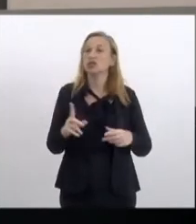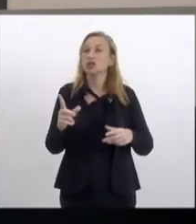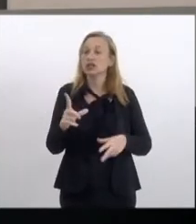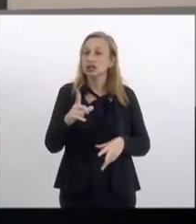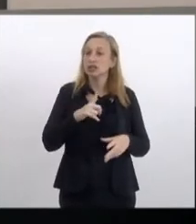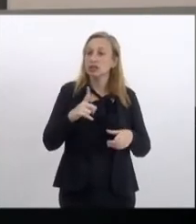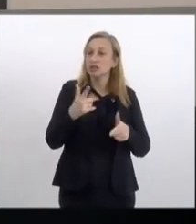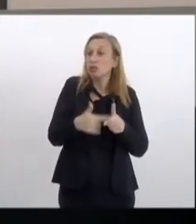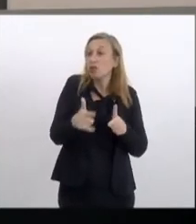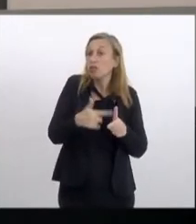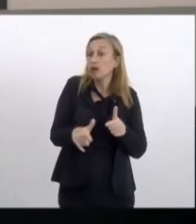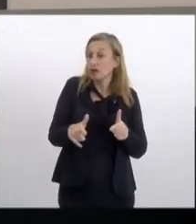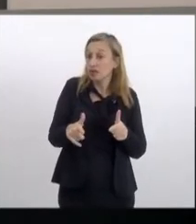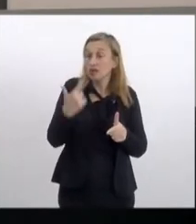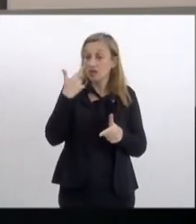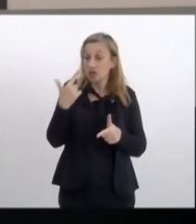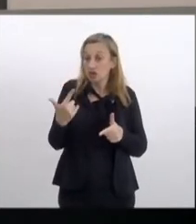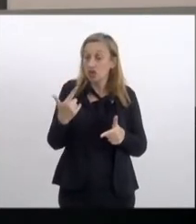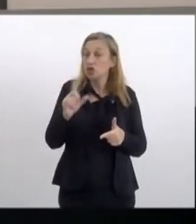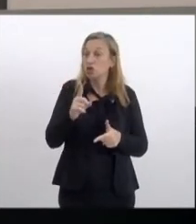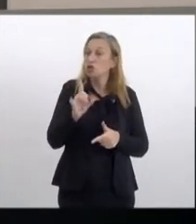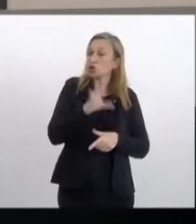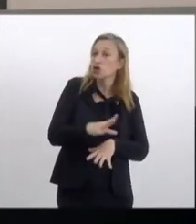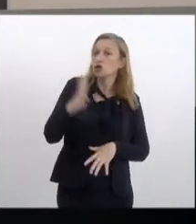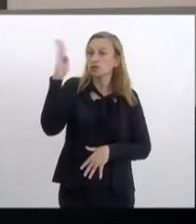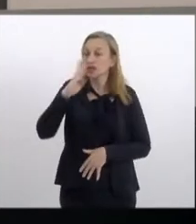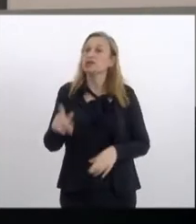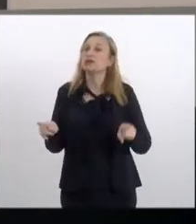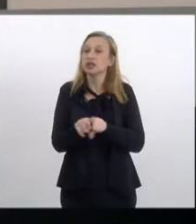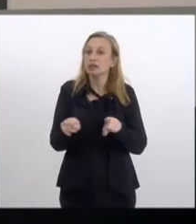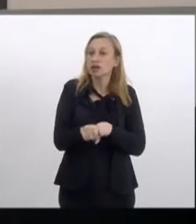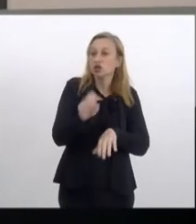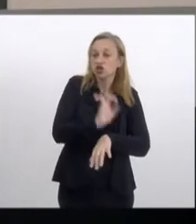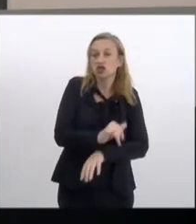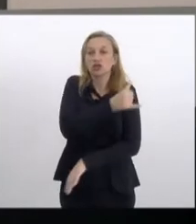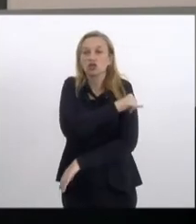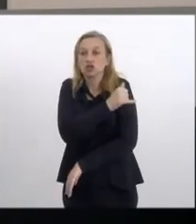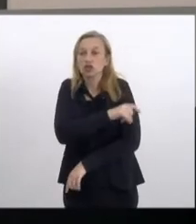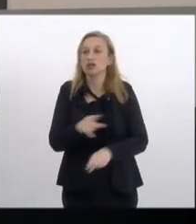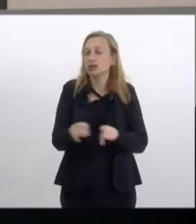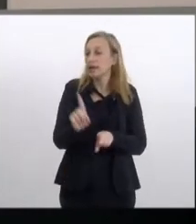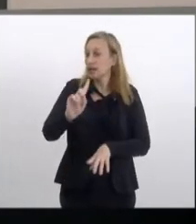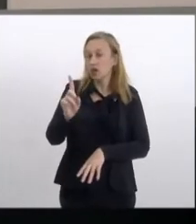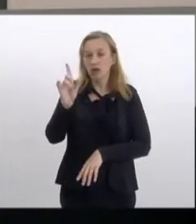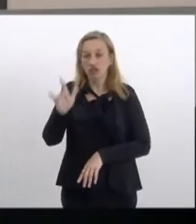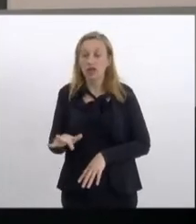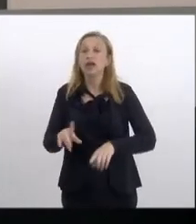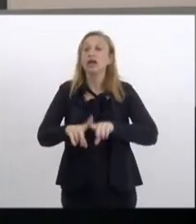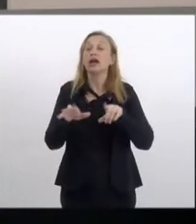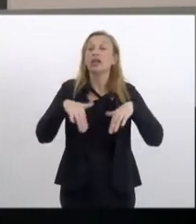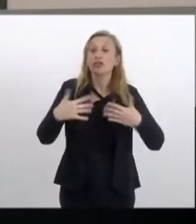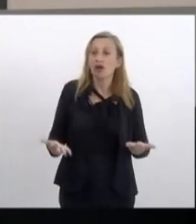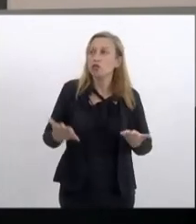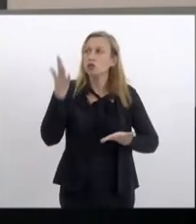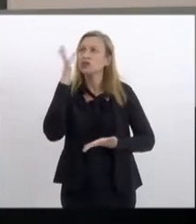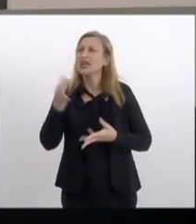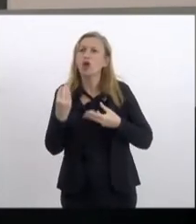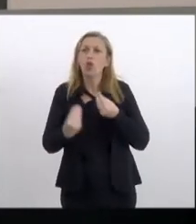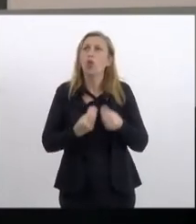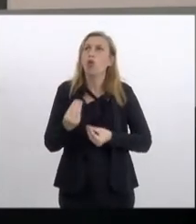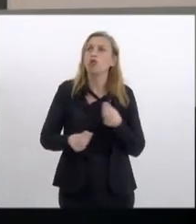tem enfrentado, acredito, não só no Brasil, mas aqui no estado do Rio de Janeiro também não é diferente. Então, eu não sei de que